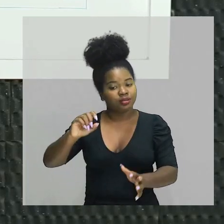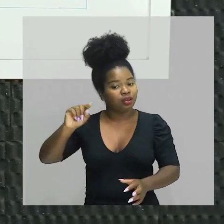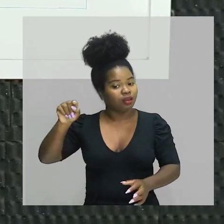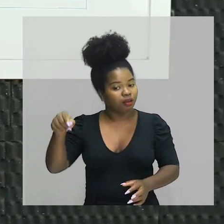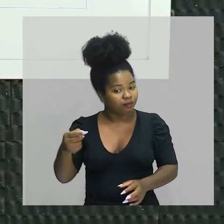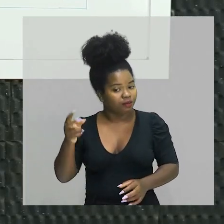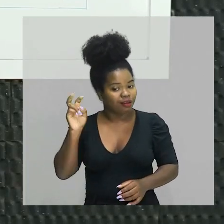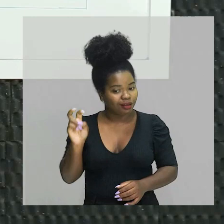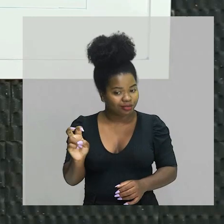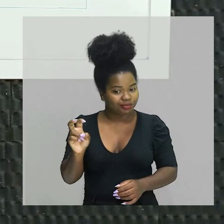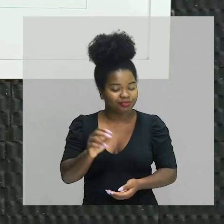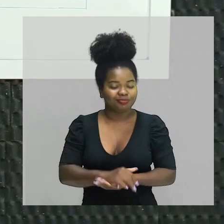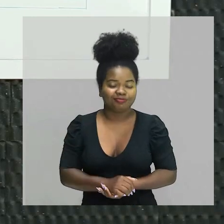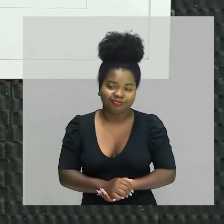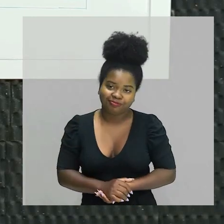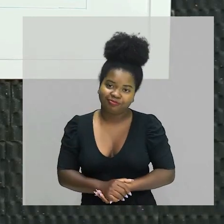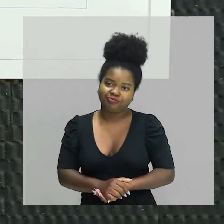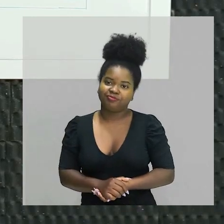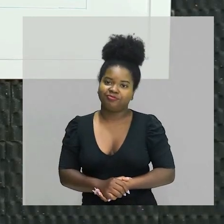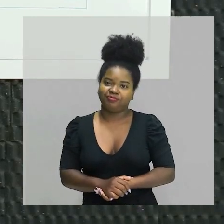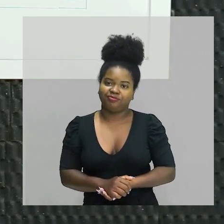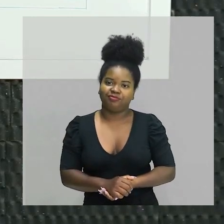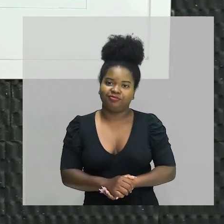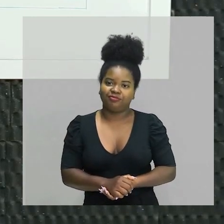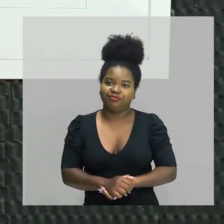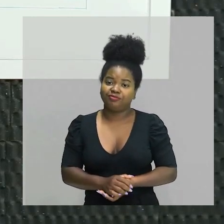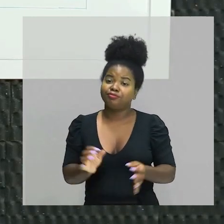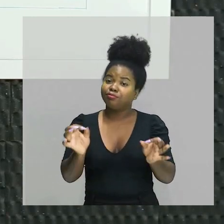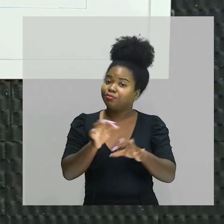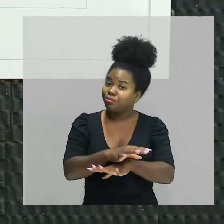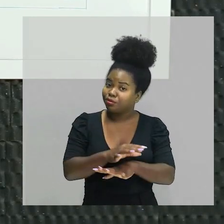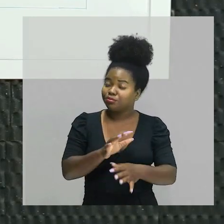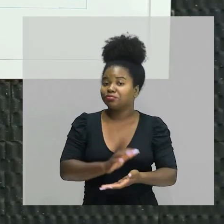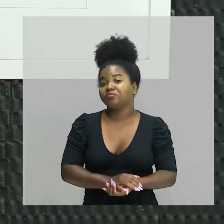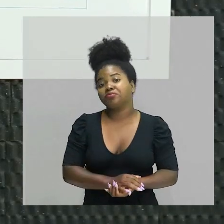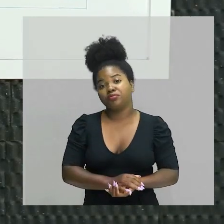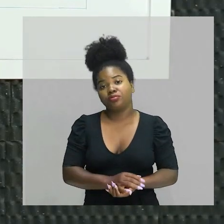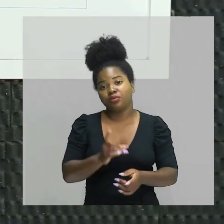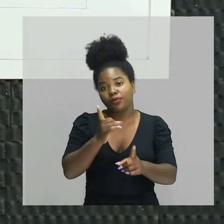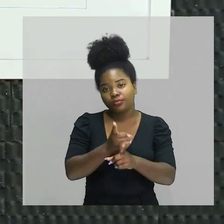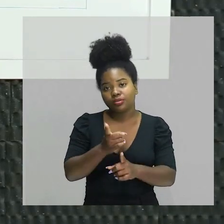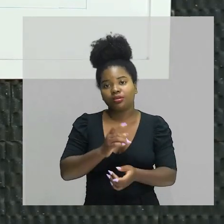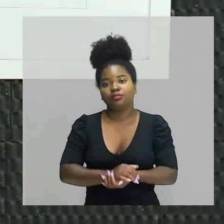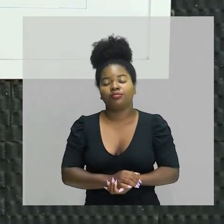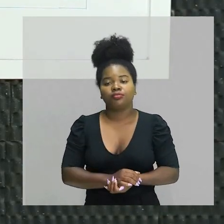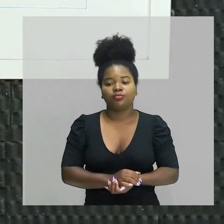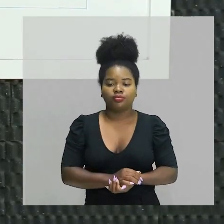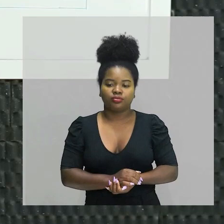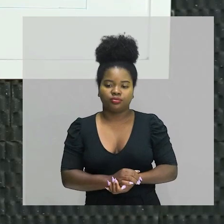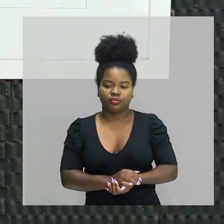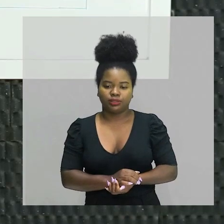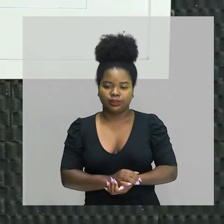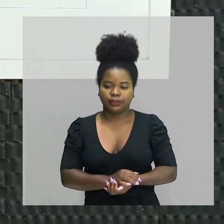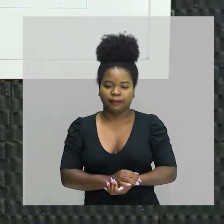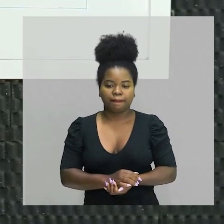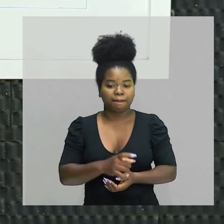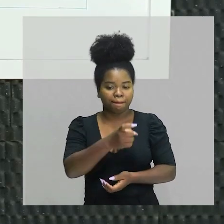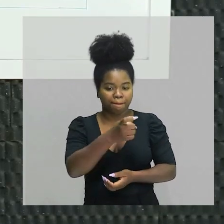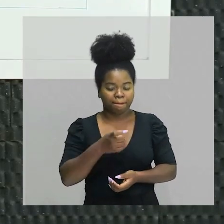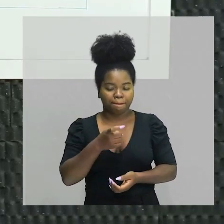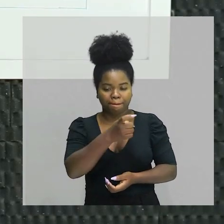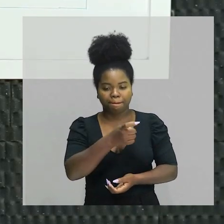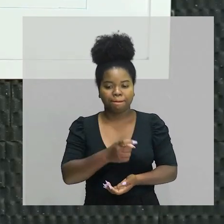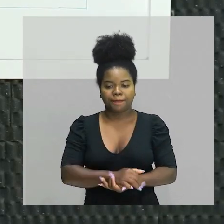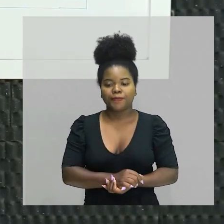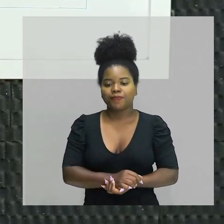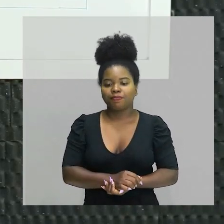menos o 0,5. Pronto. Calculamos aí o valor de x, ó.